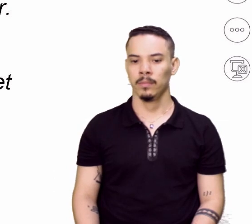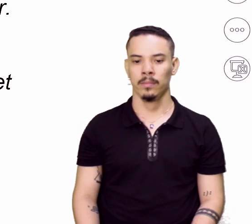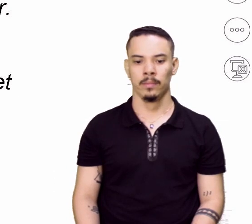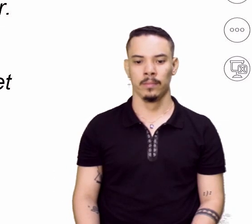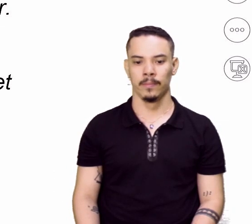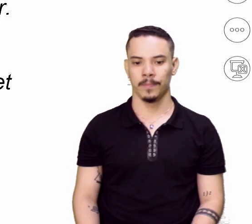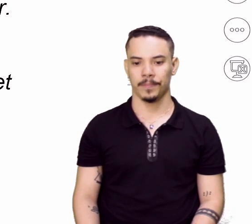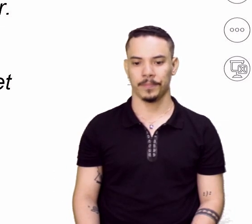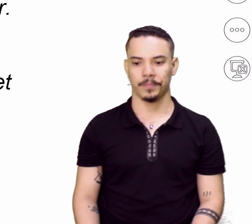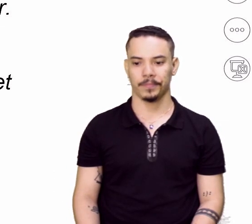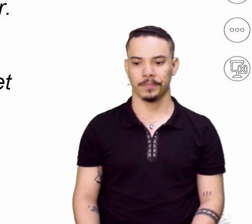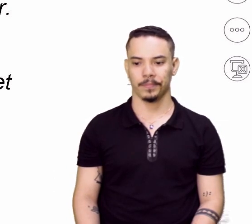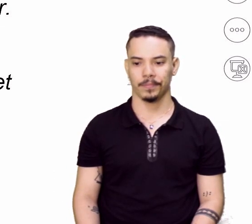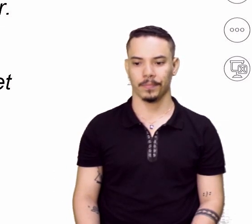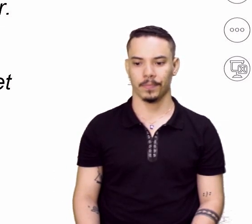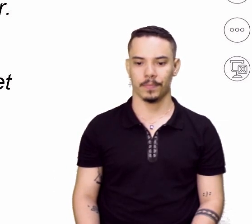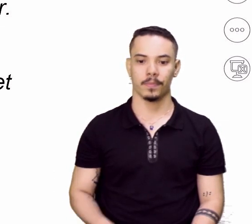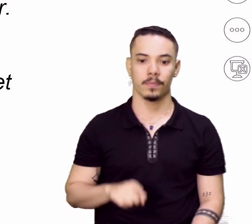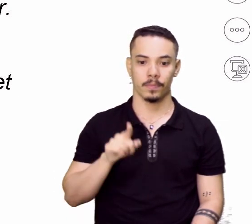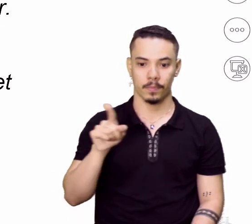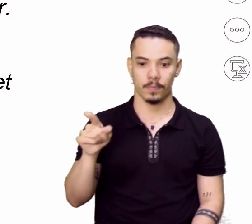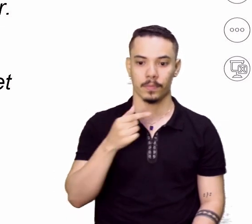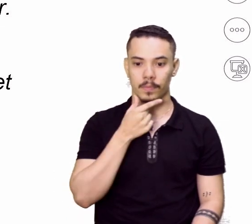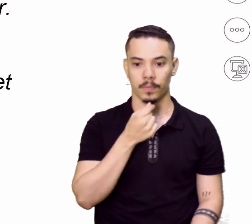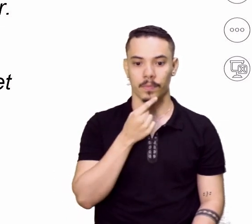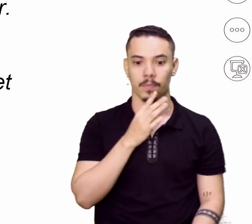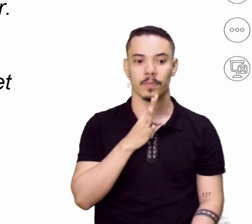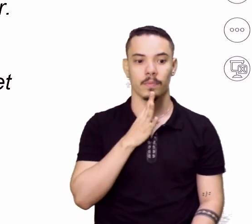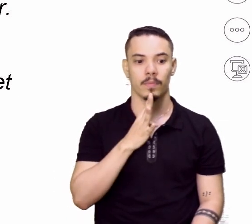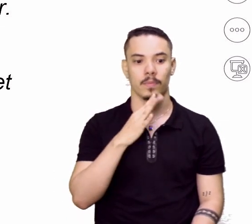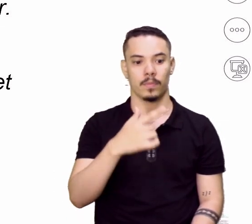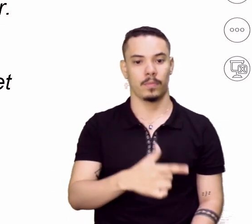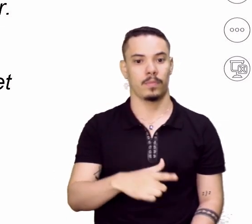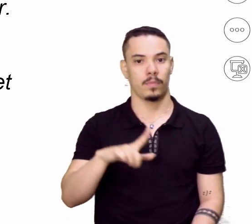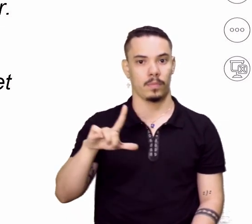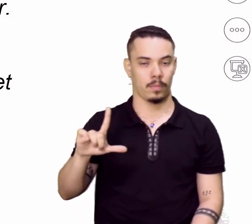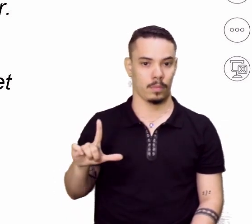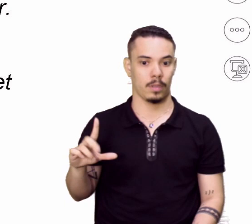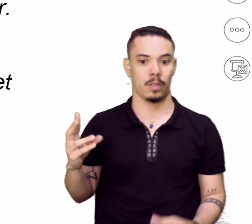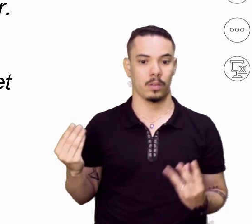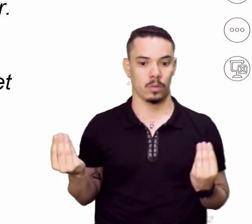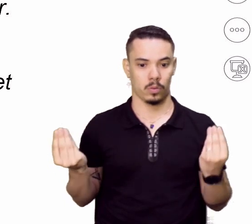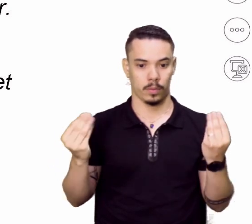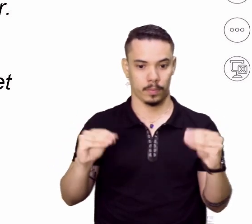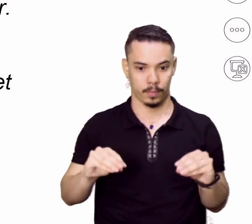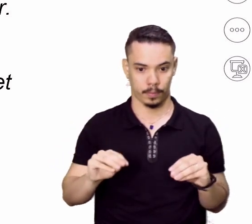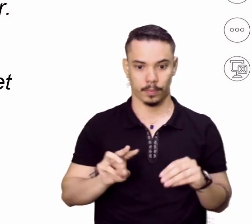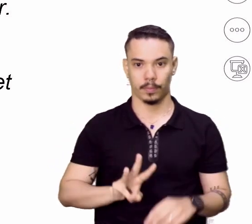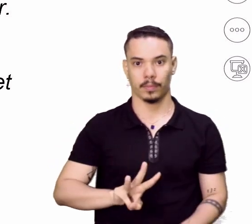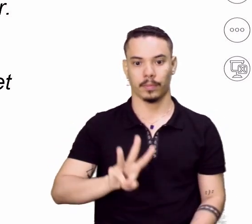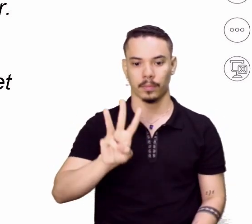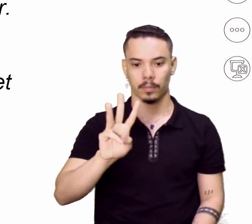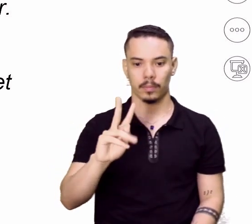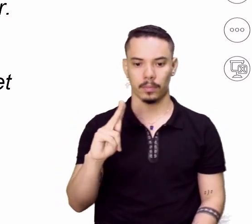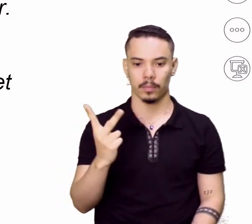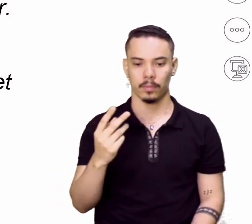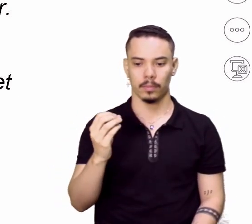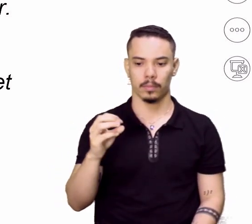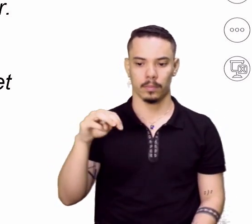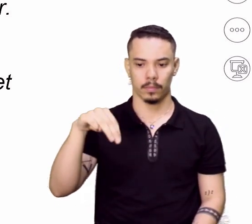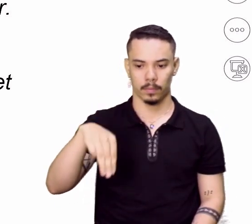do qual o Jones conheceu antes. E esse whom aí que vocês estão